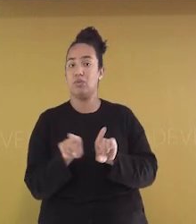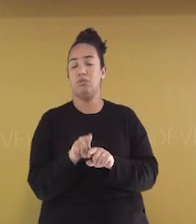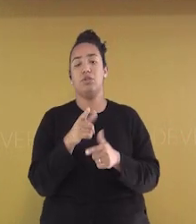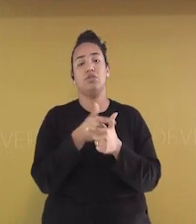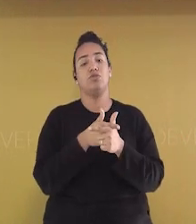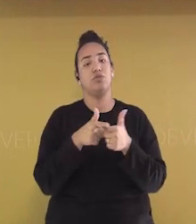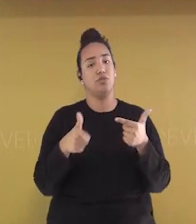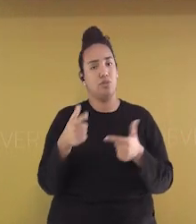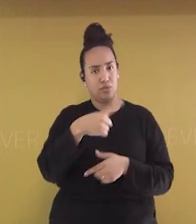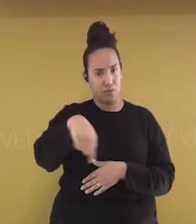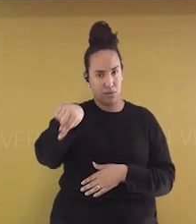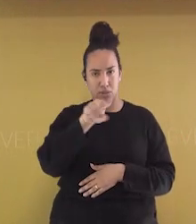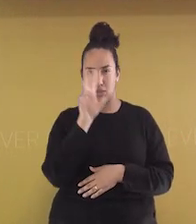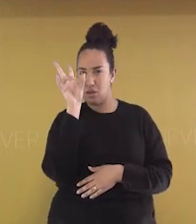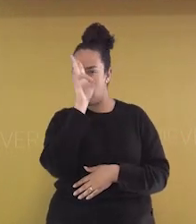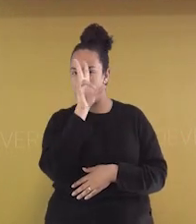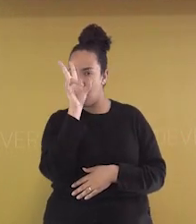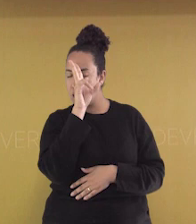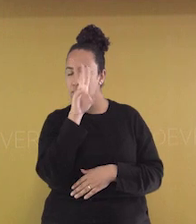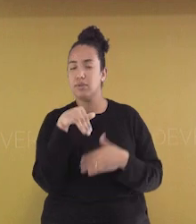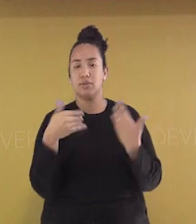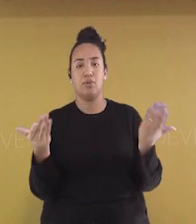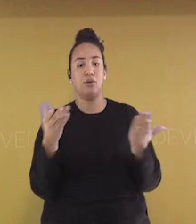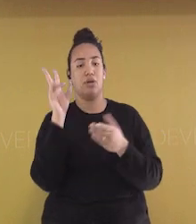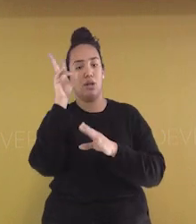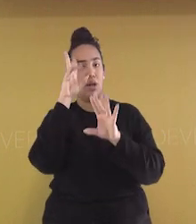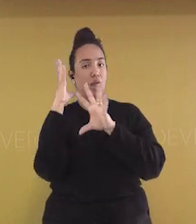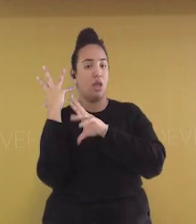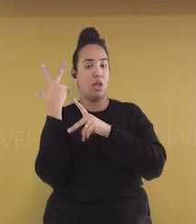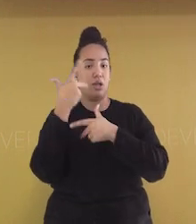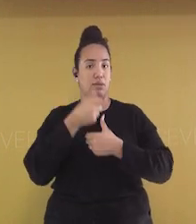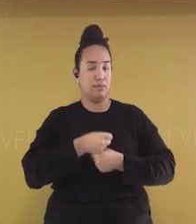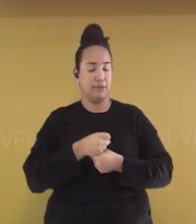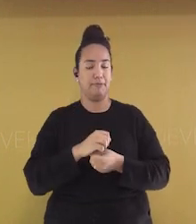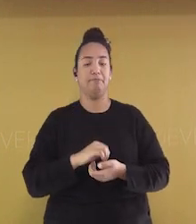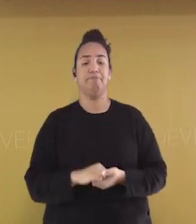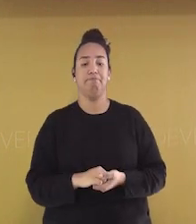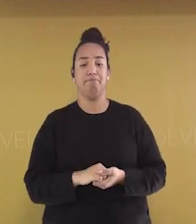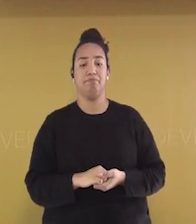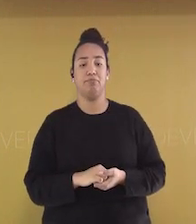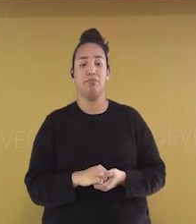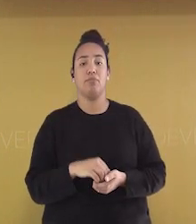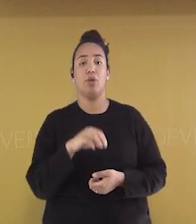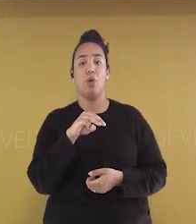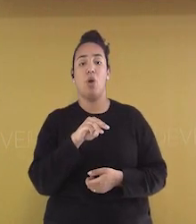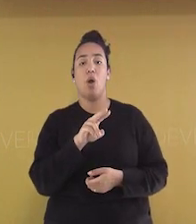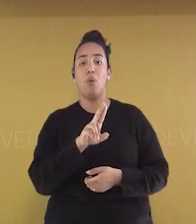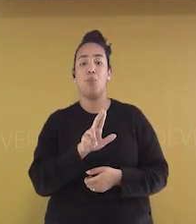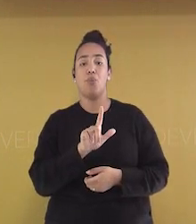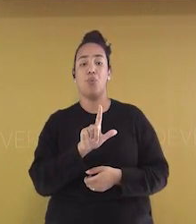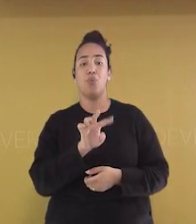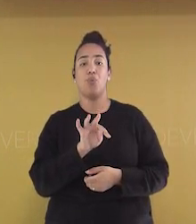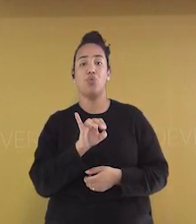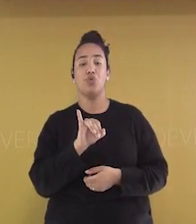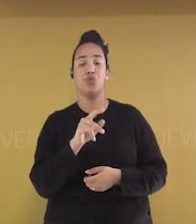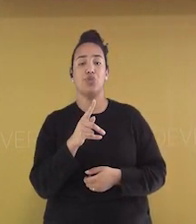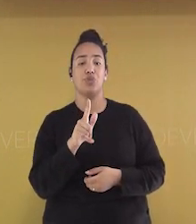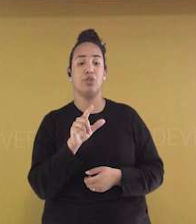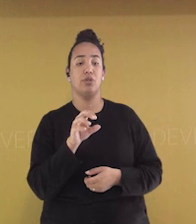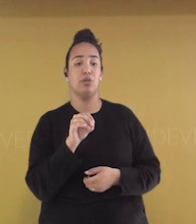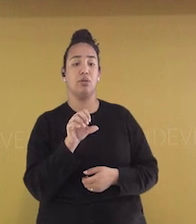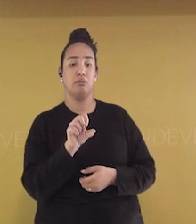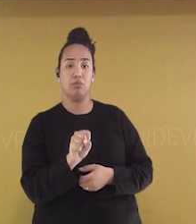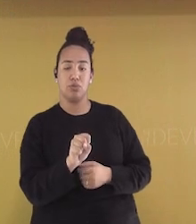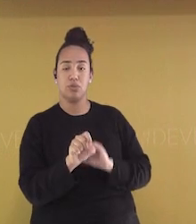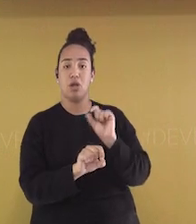os divisores. Você se lembra? Vamos recapitular. Os múltiplos de um número são os resultados